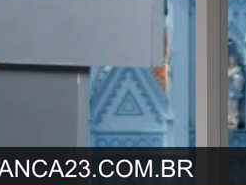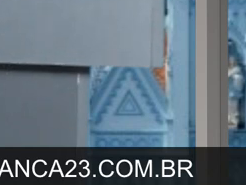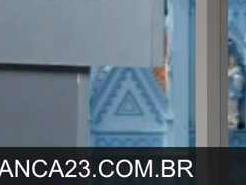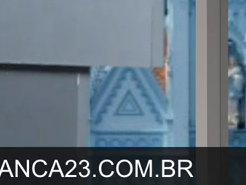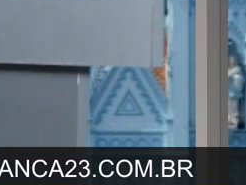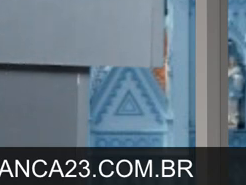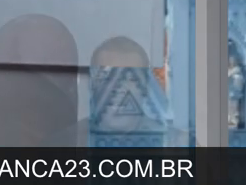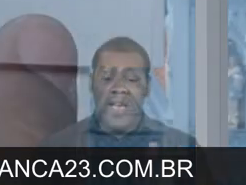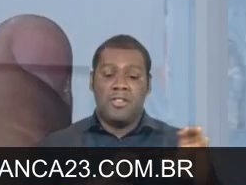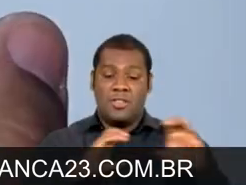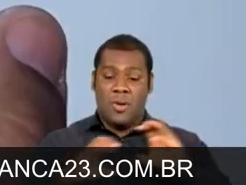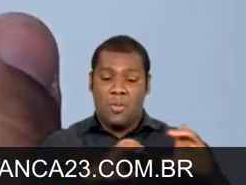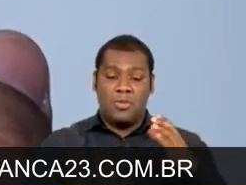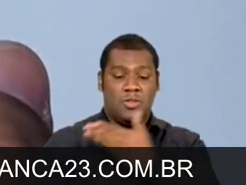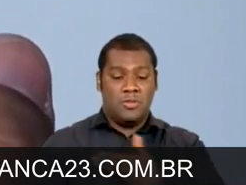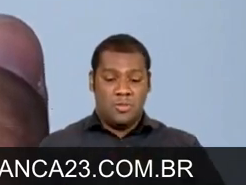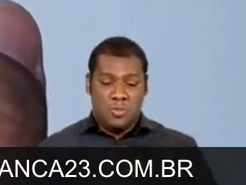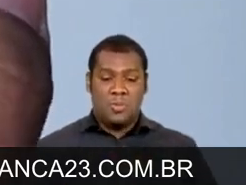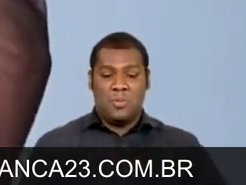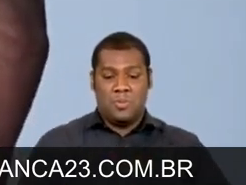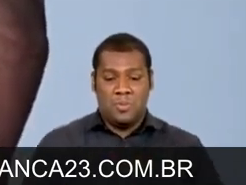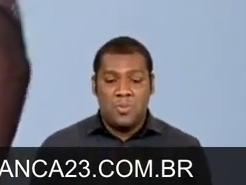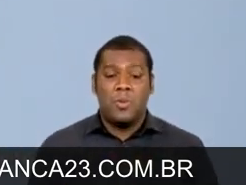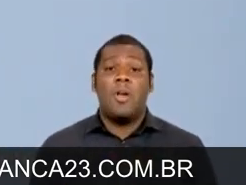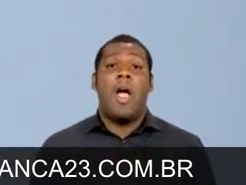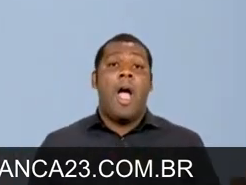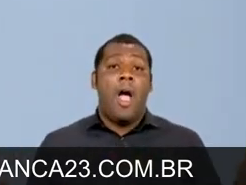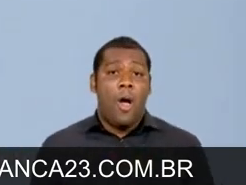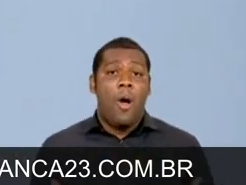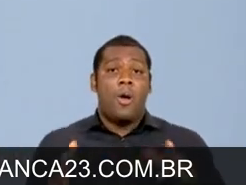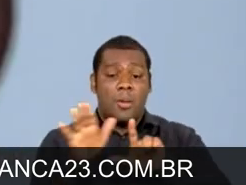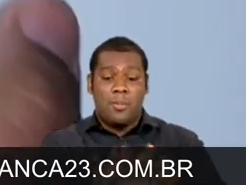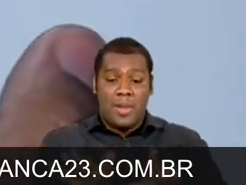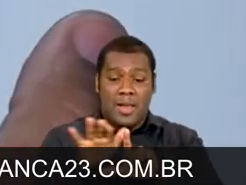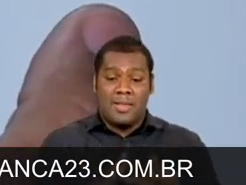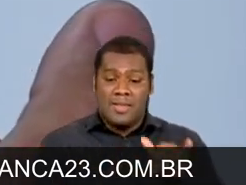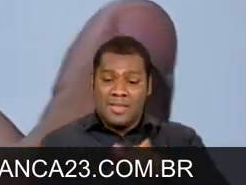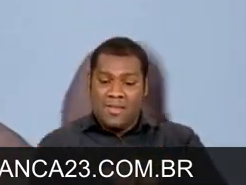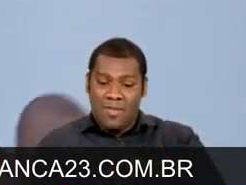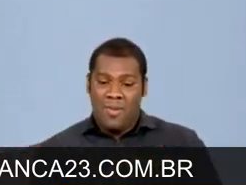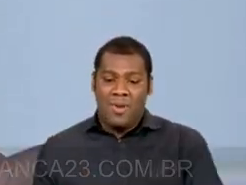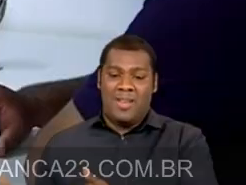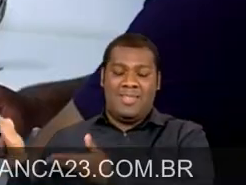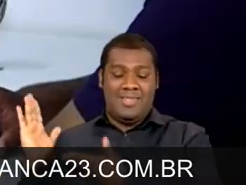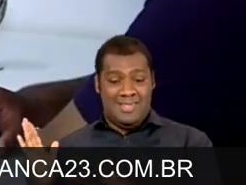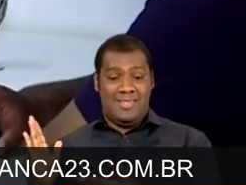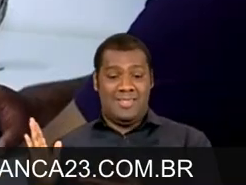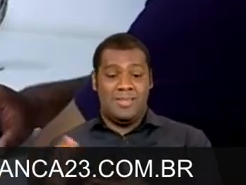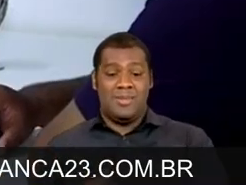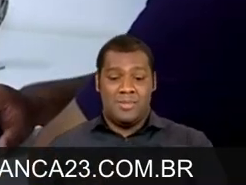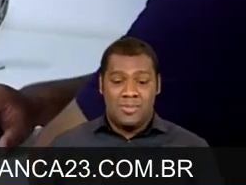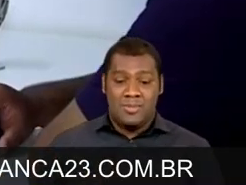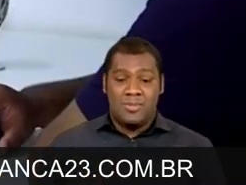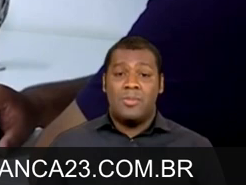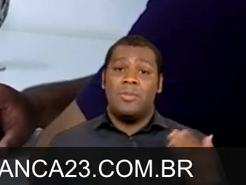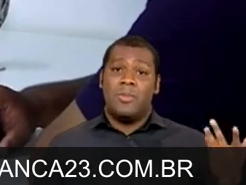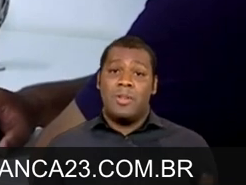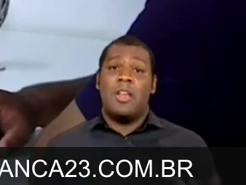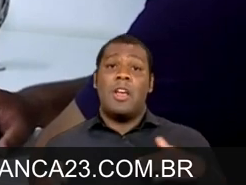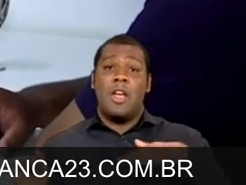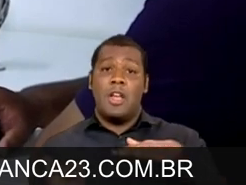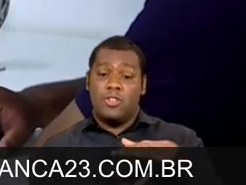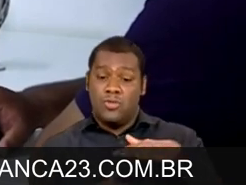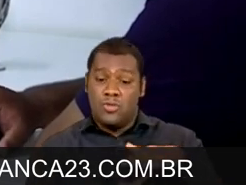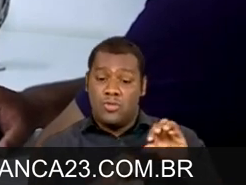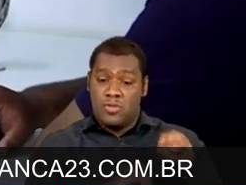de trabalho. Lançada recentemente, a plataforma Fênix Connect é uma ponte entre empregadores e instituições de